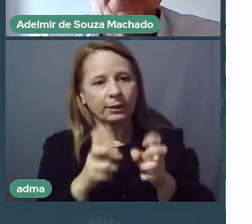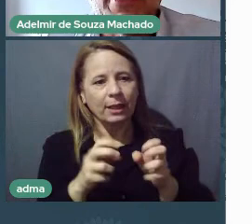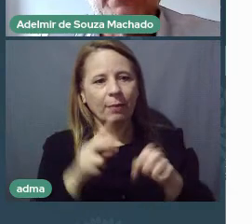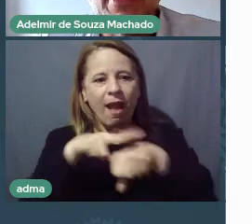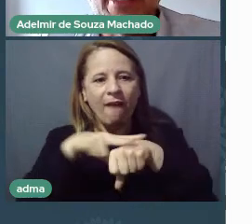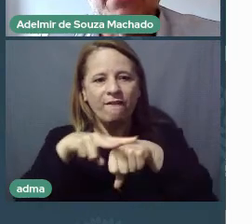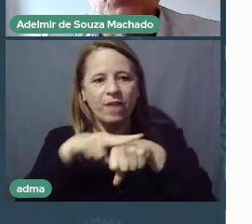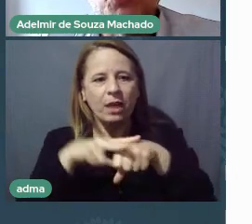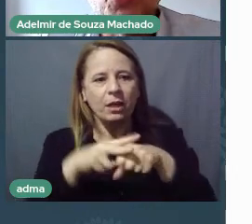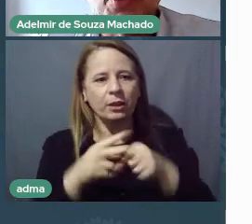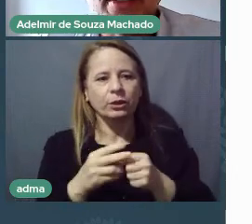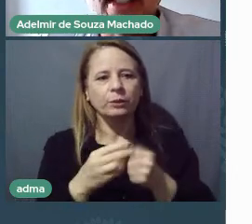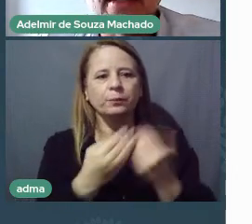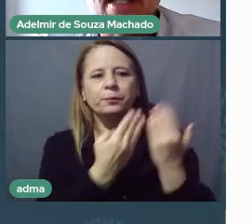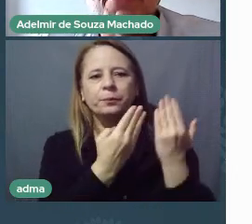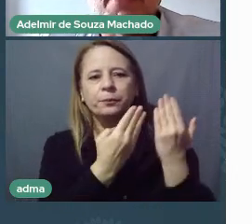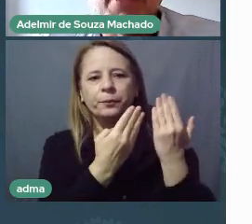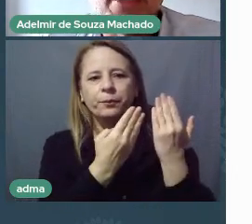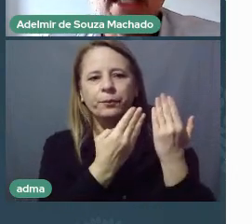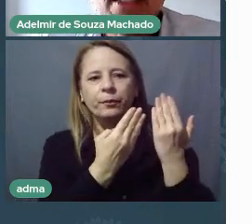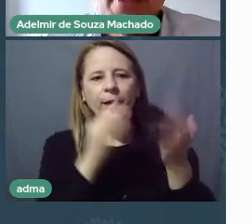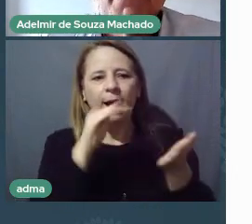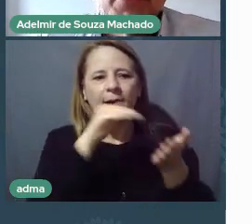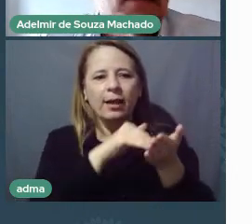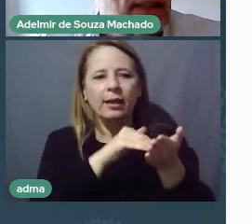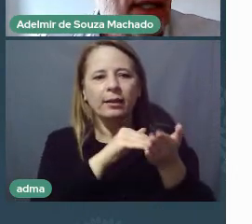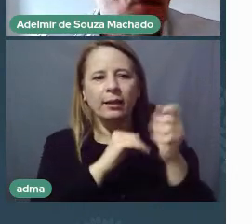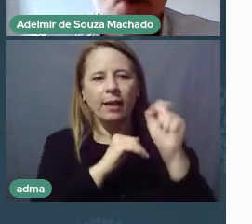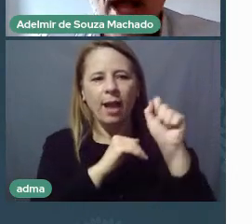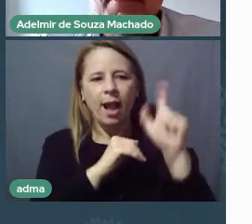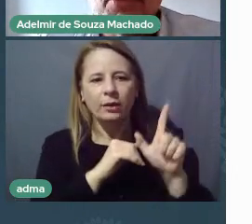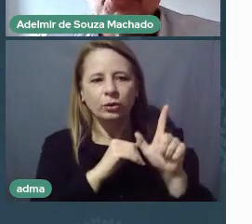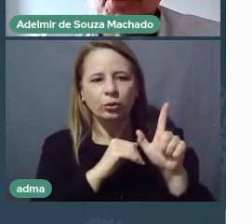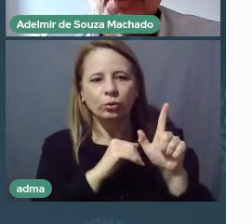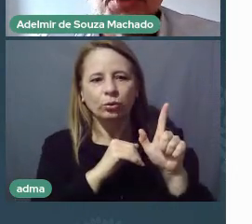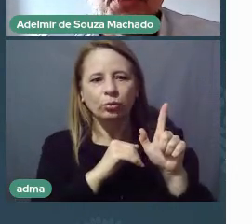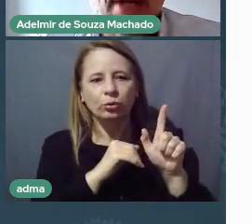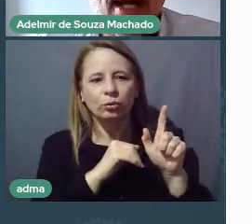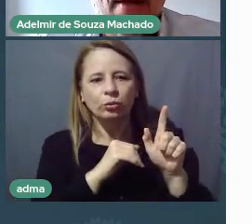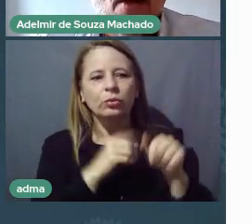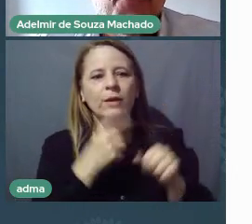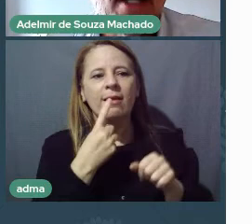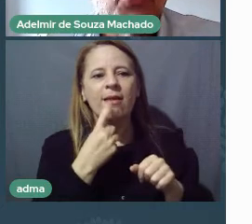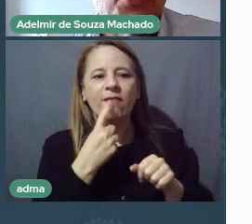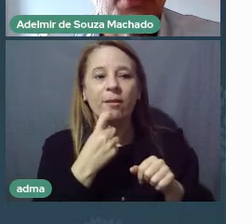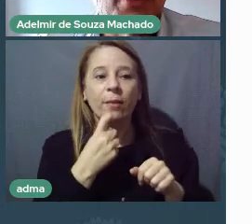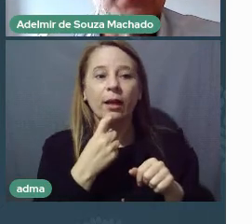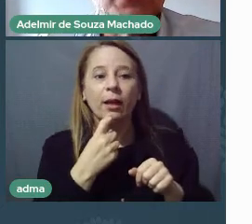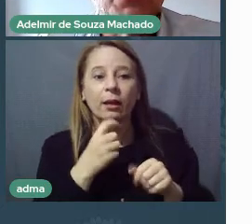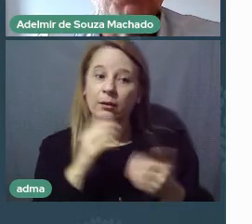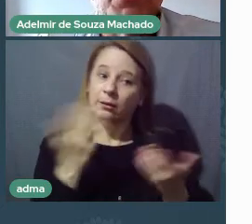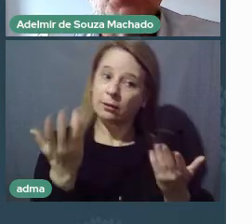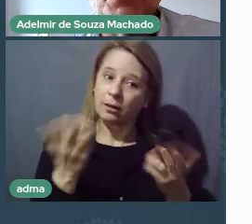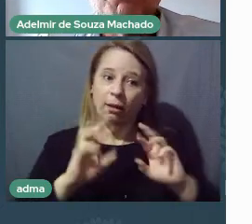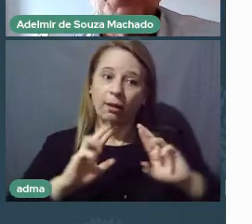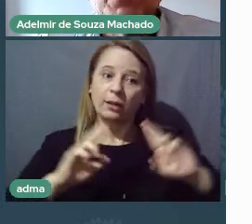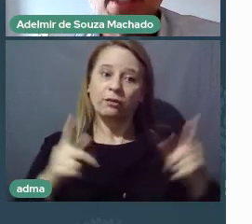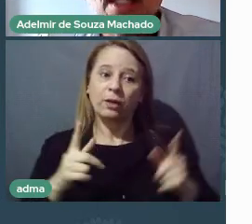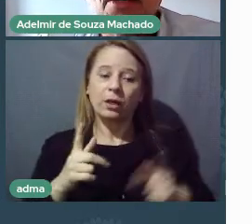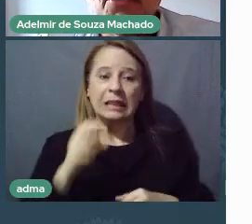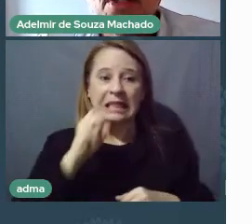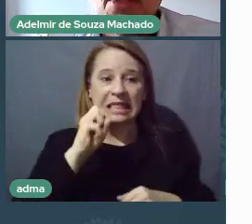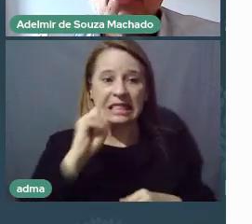verde até a azul e até a vermelha, o hábito de fumar faz com que esses